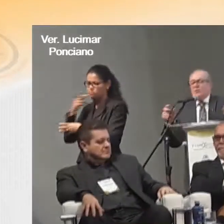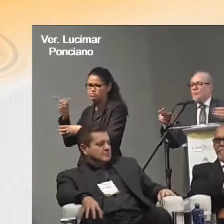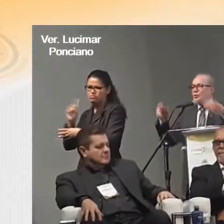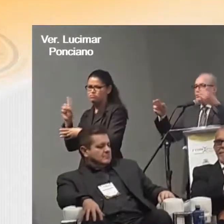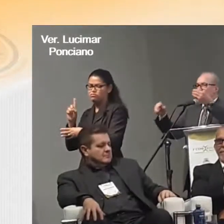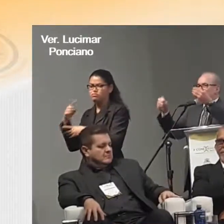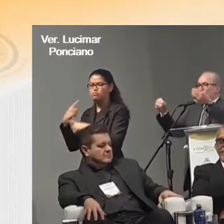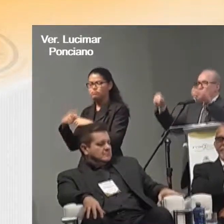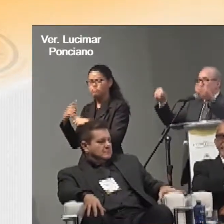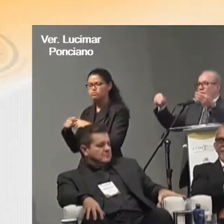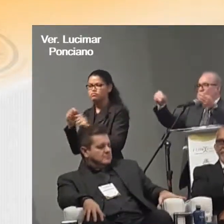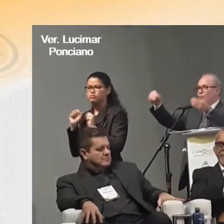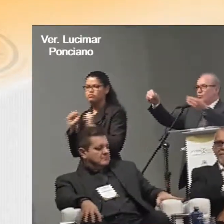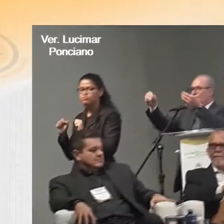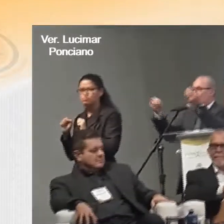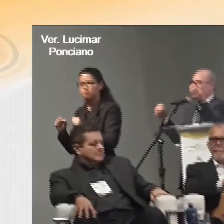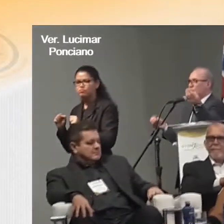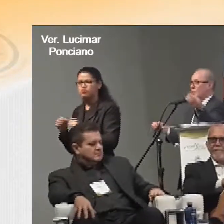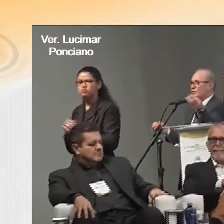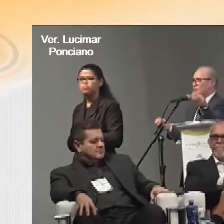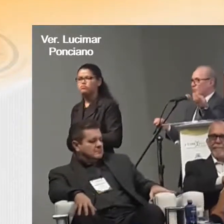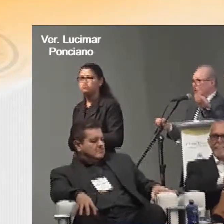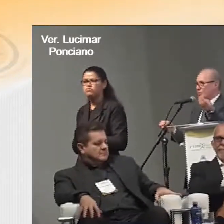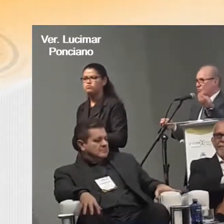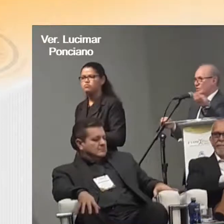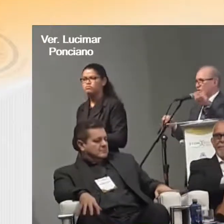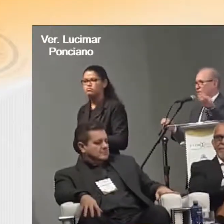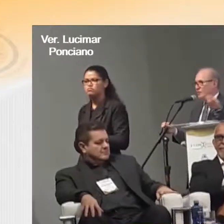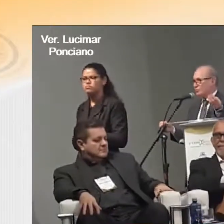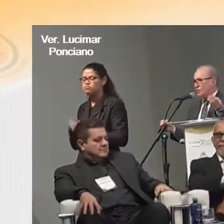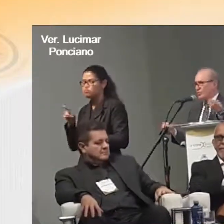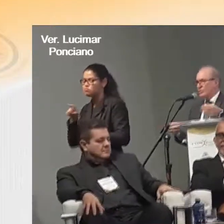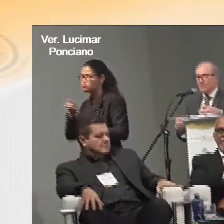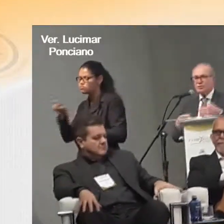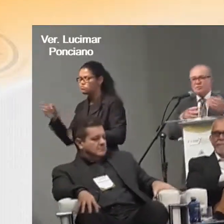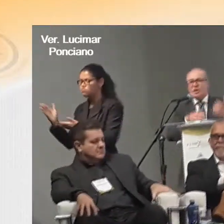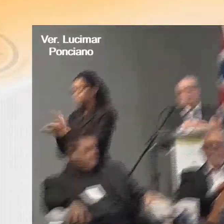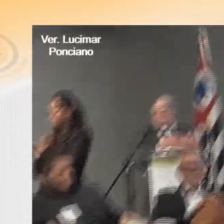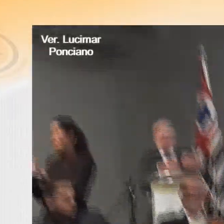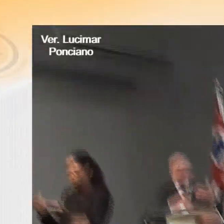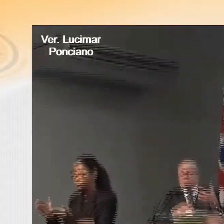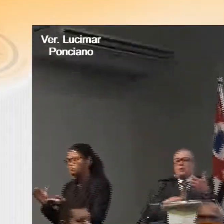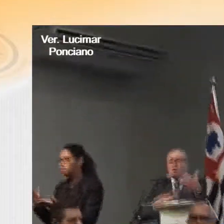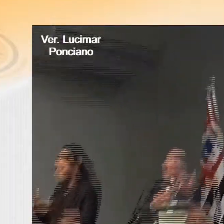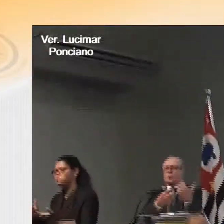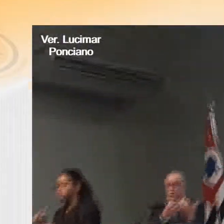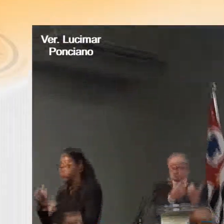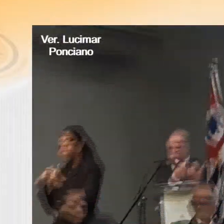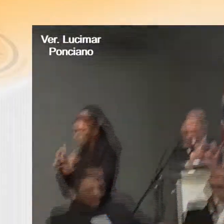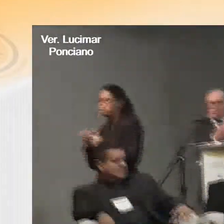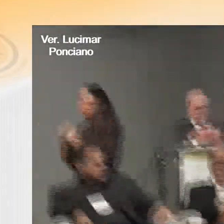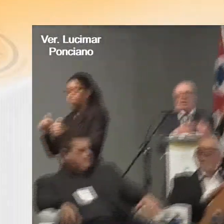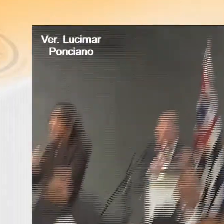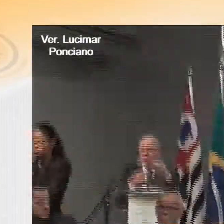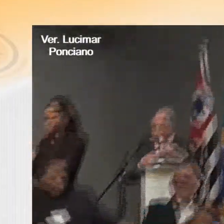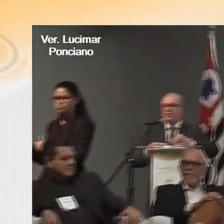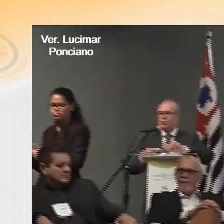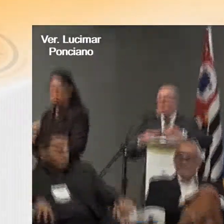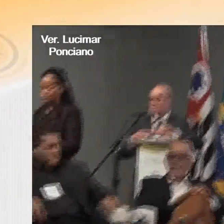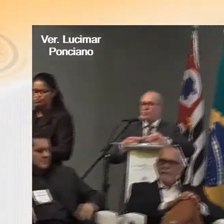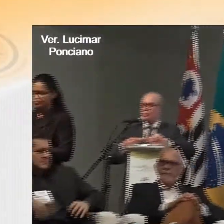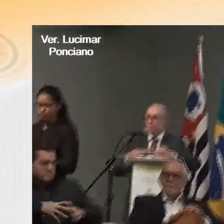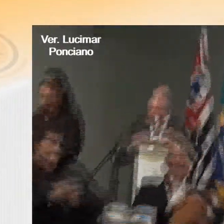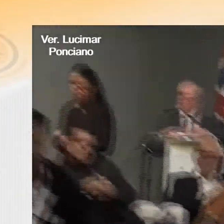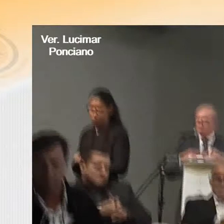ruim, porque posso ter um desgaste com um ou outro agente político, que isso é natural, isso decorre desse próprio